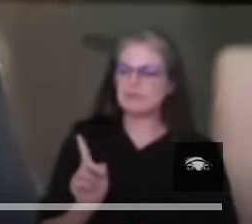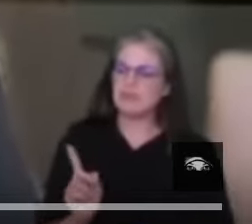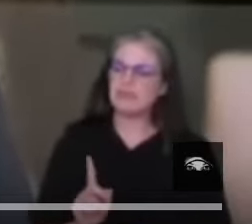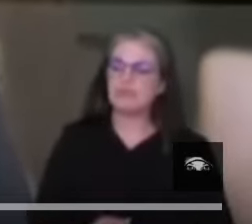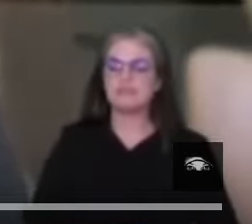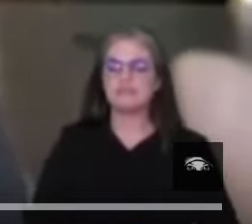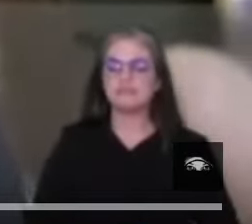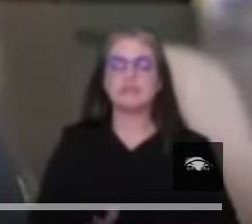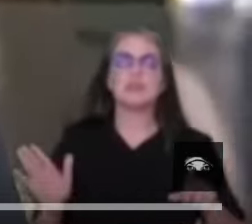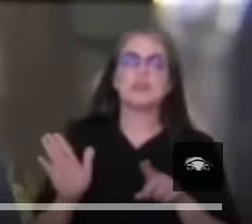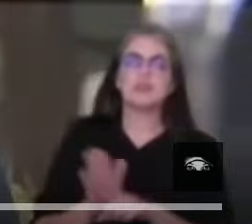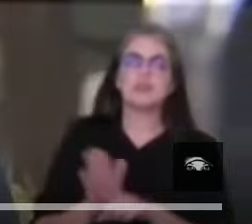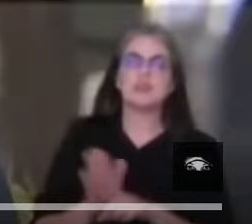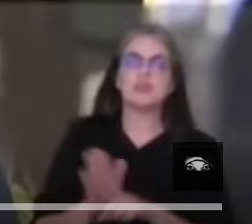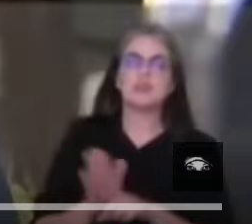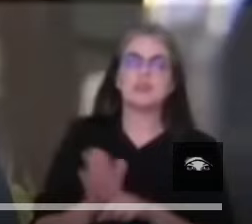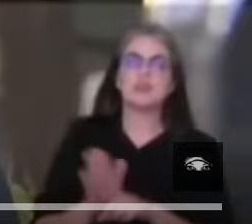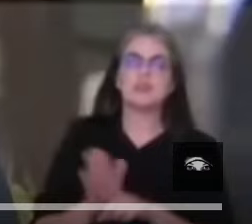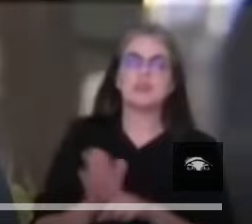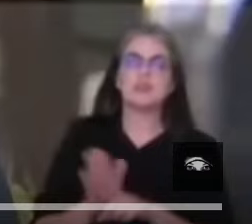da polícia e das Forças Armadas.